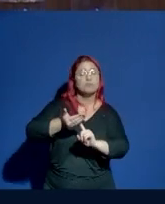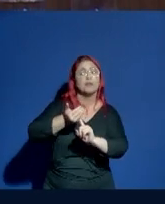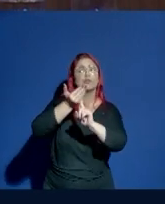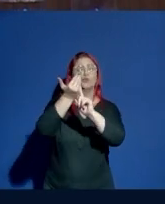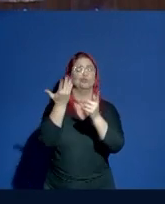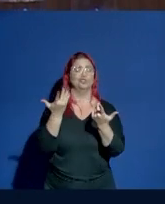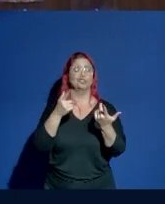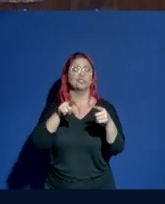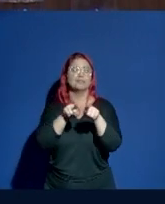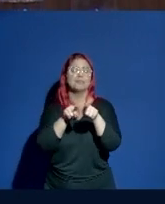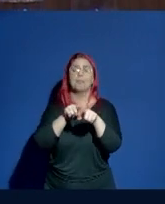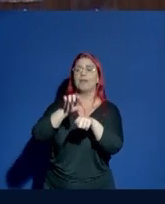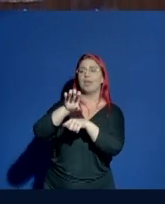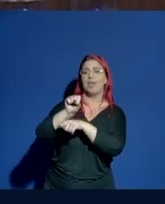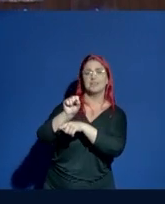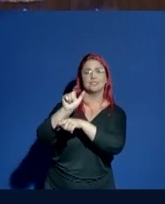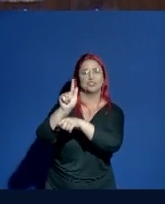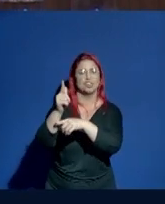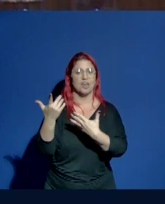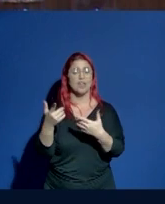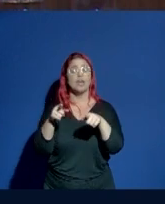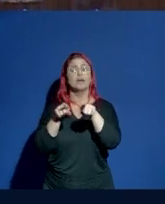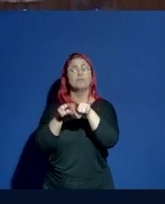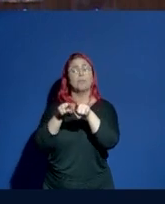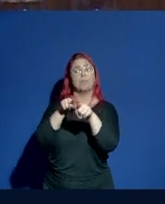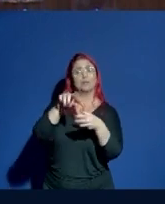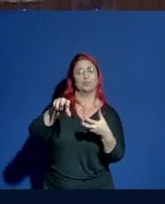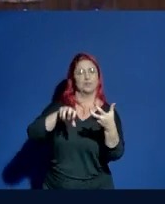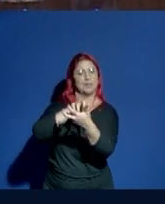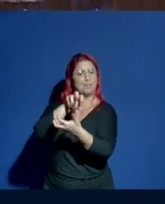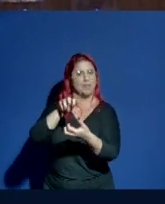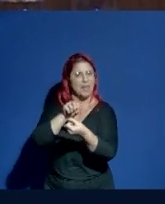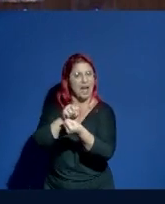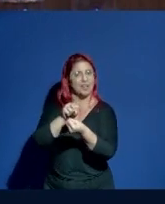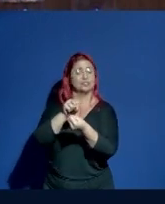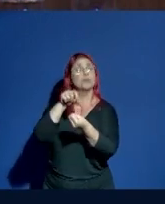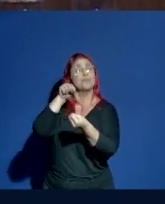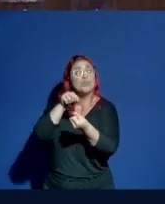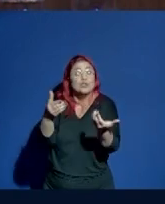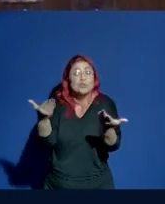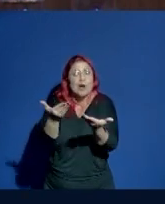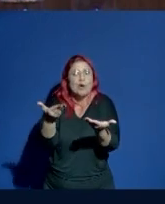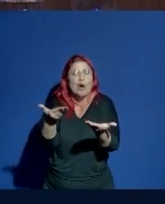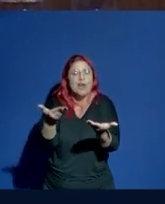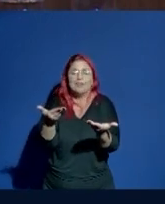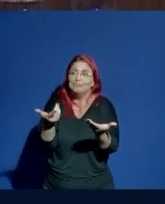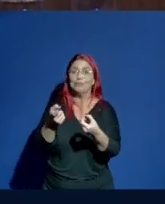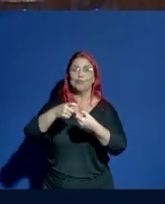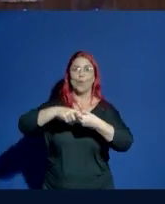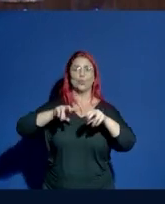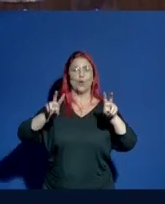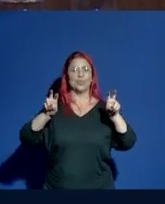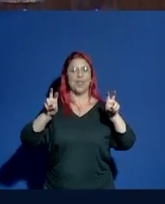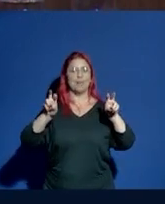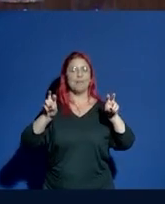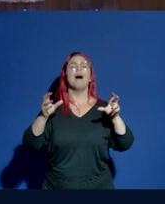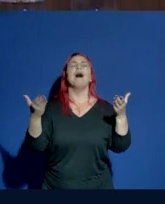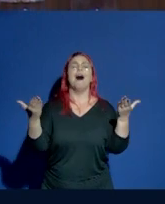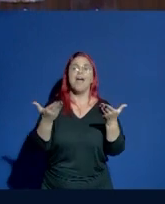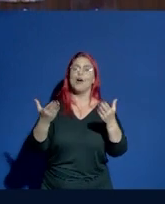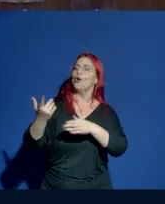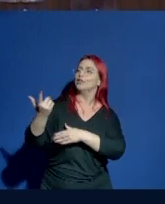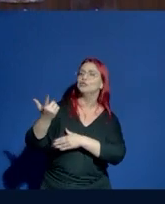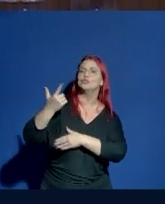em ESG, em sustentabilidade, e tudo isso aí voltou à tona. E começou,